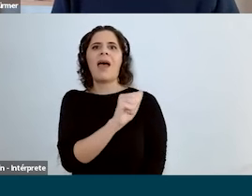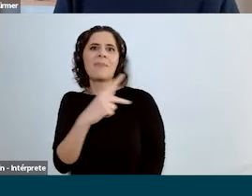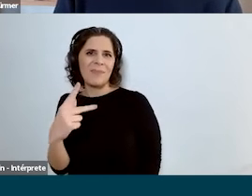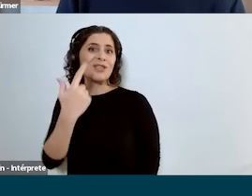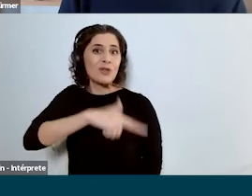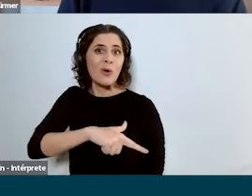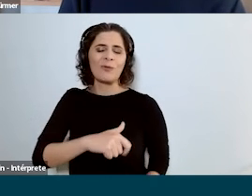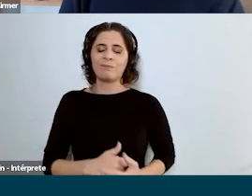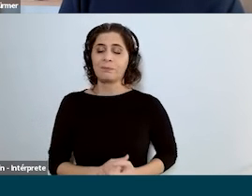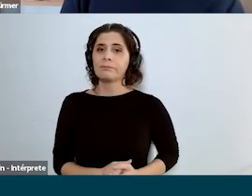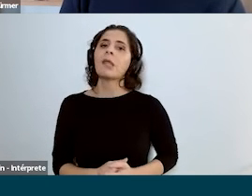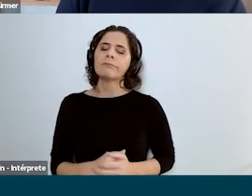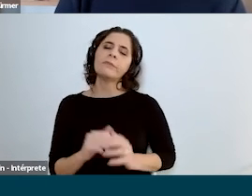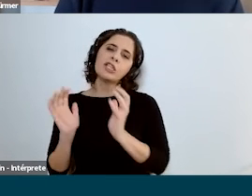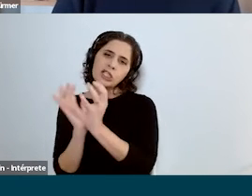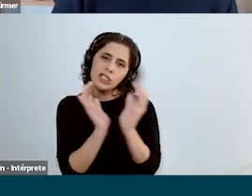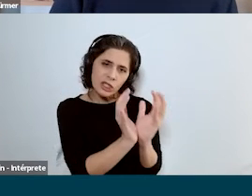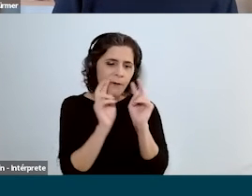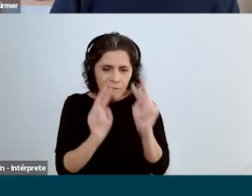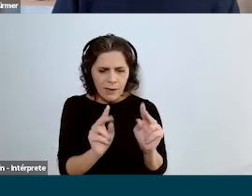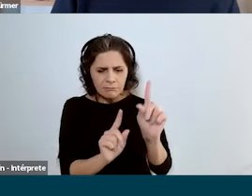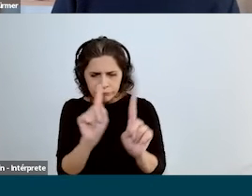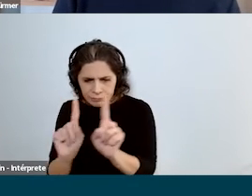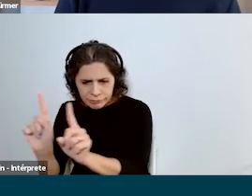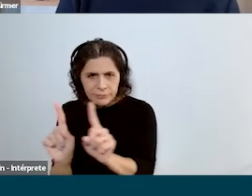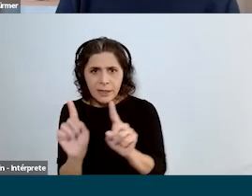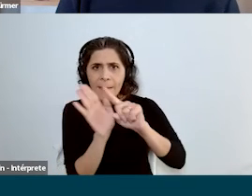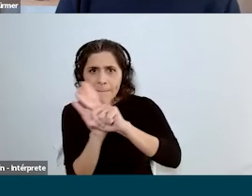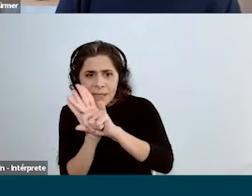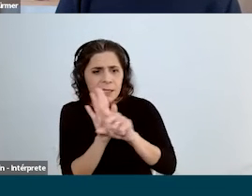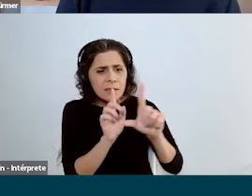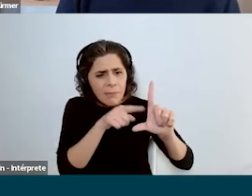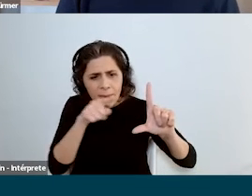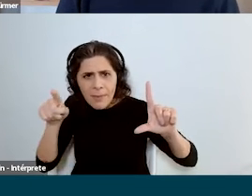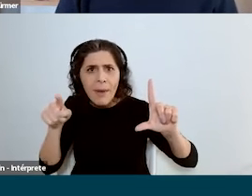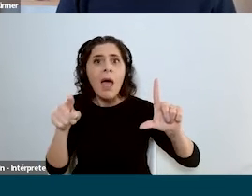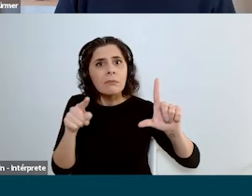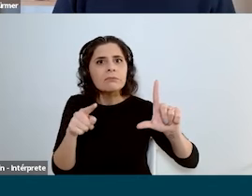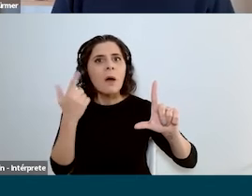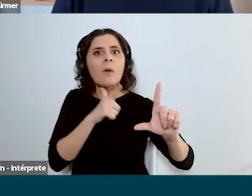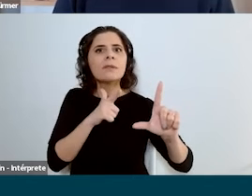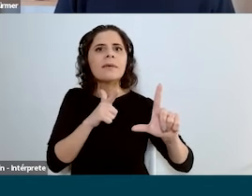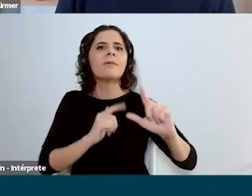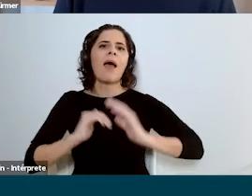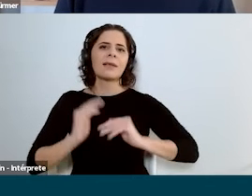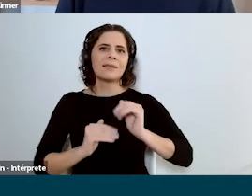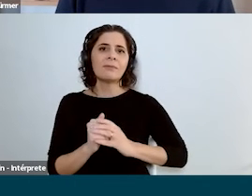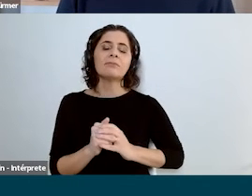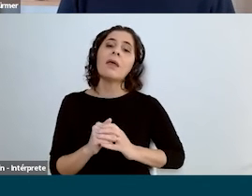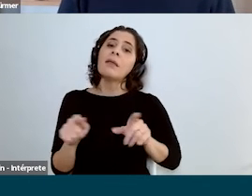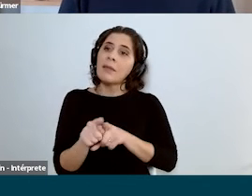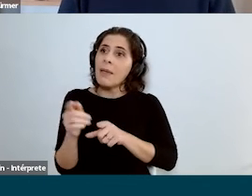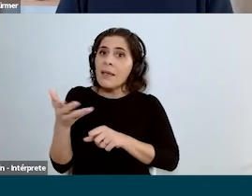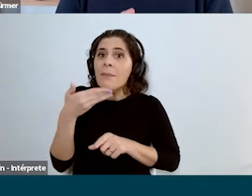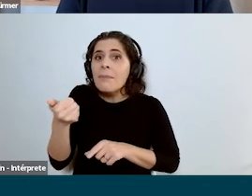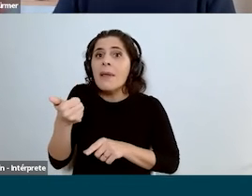número era bem relevante. E aí o time conseguiu focar as ações em cima das métricas, e fazer coisas tipo melhorar o onboarding, simplificar